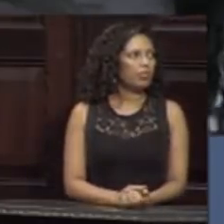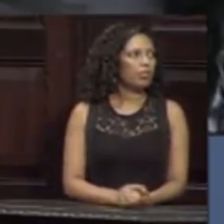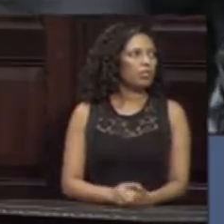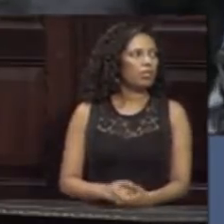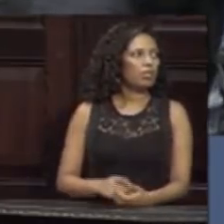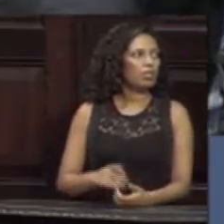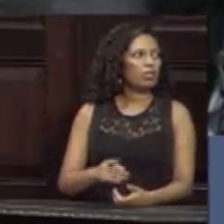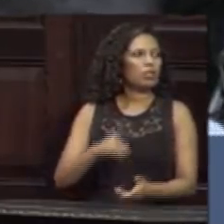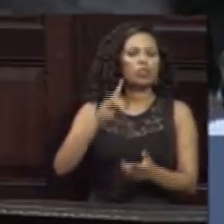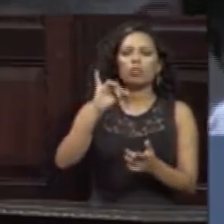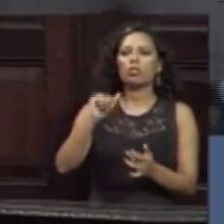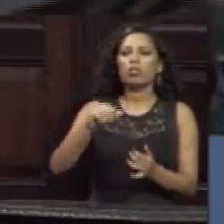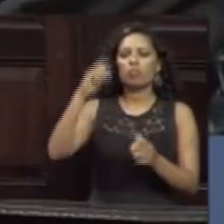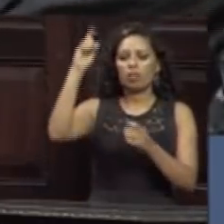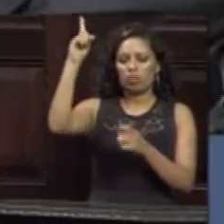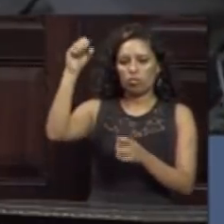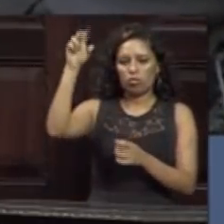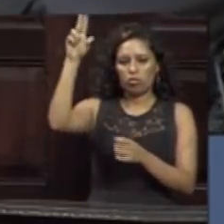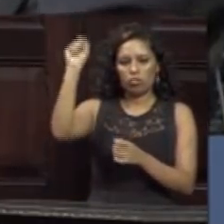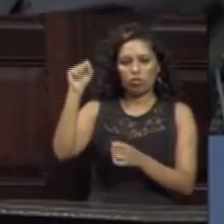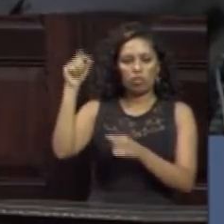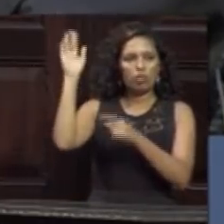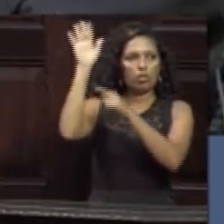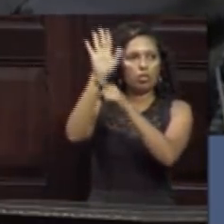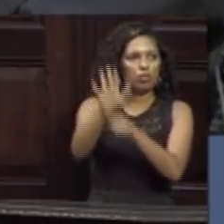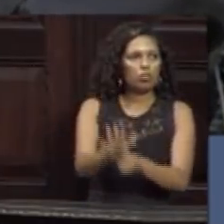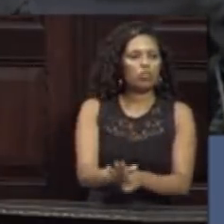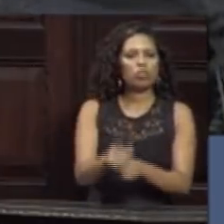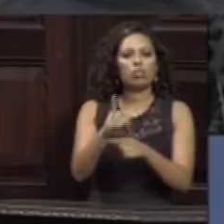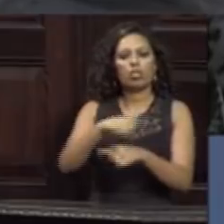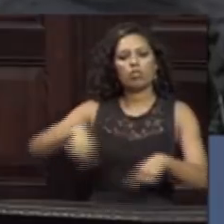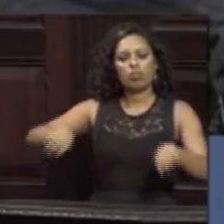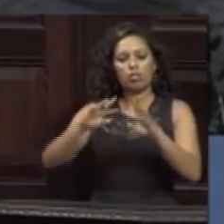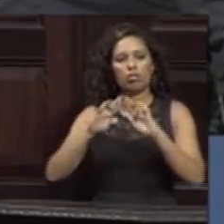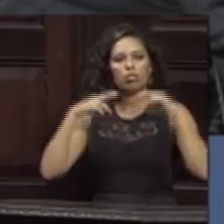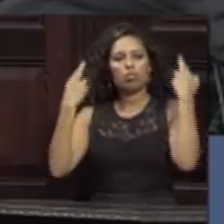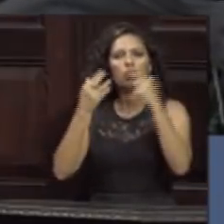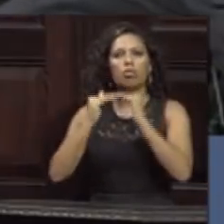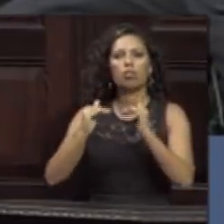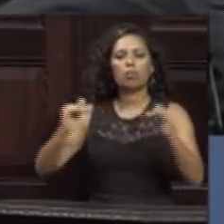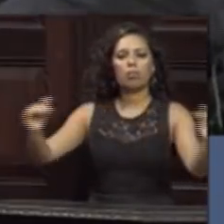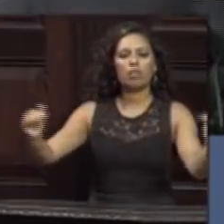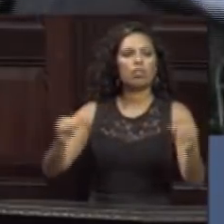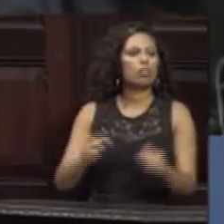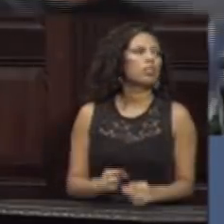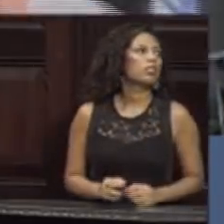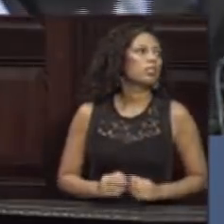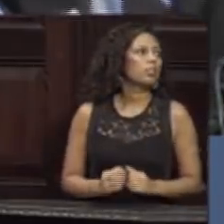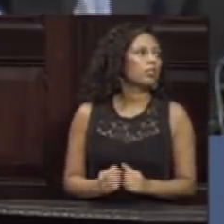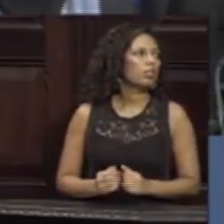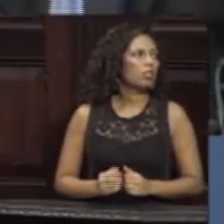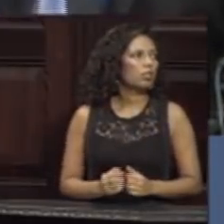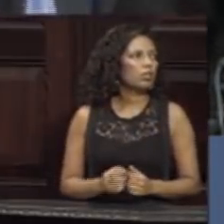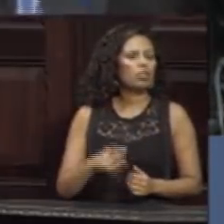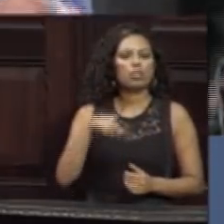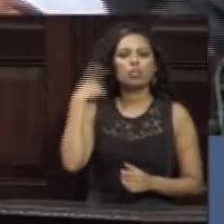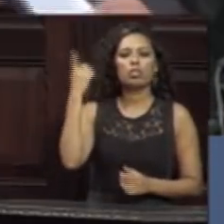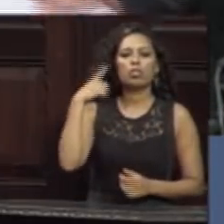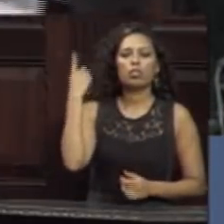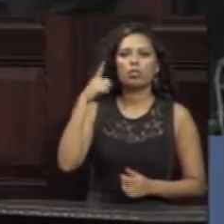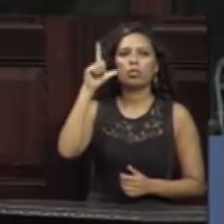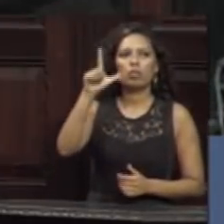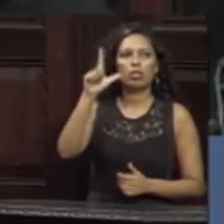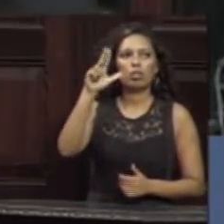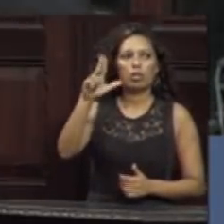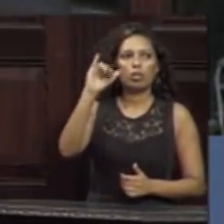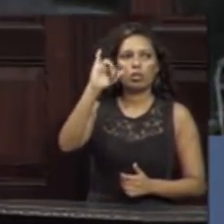Havendo número legal e sob a proteção de Deus, iniciamos os nossos trabalhos. Está aberta a sessão. A presidência convida o nobre deputado Luiz Paulo para